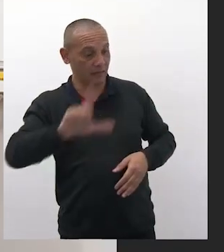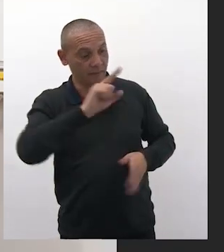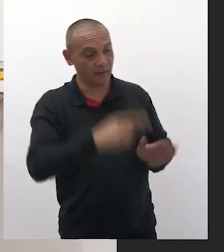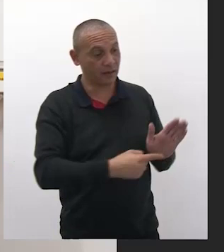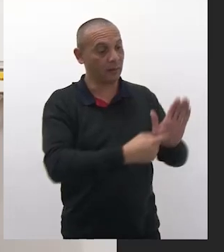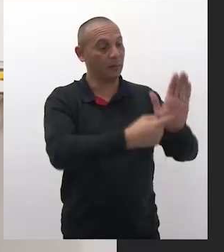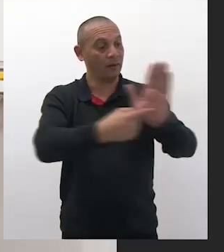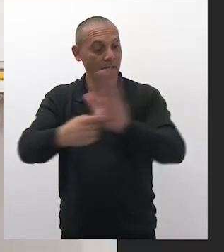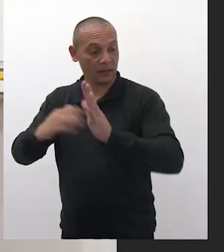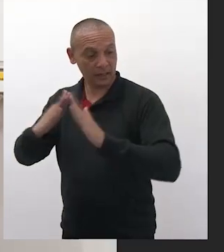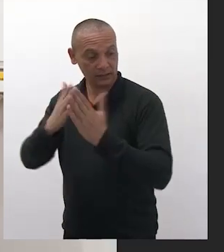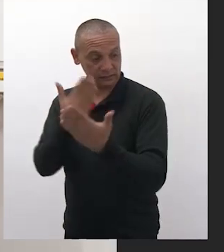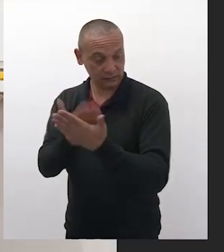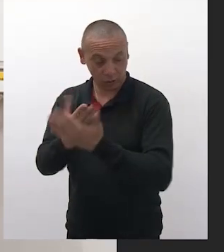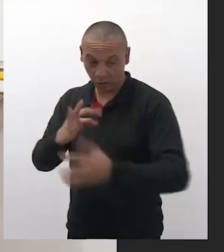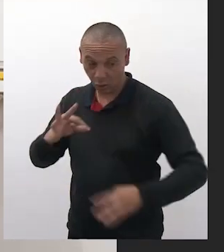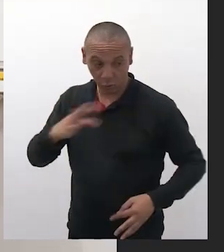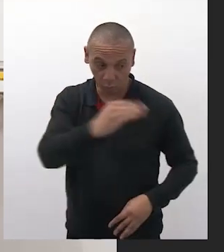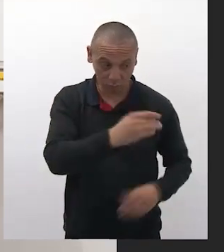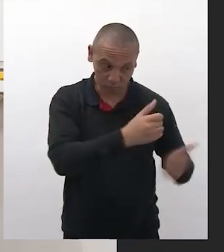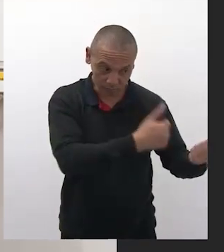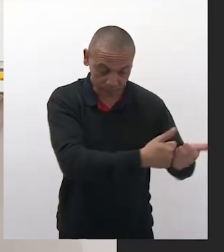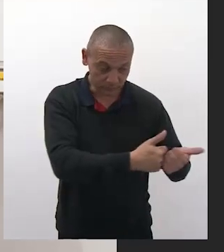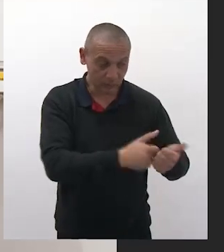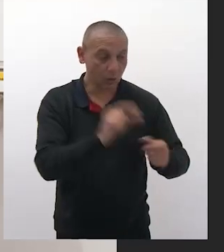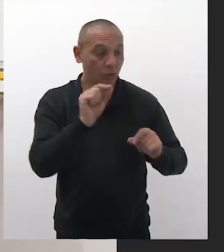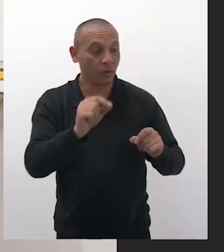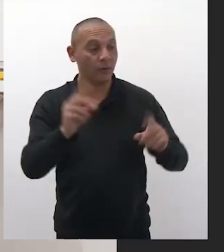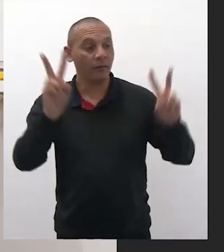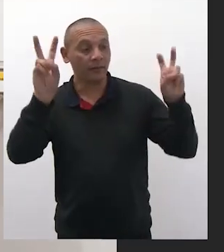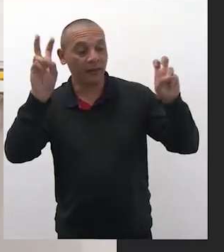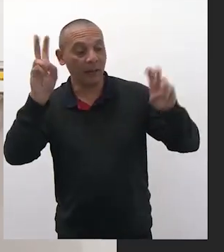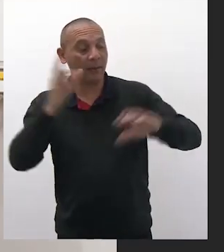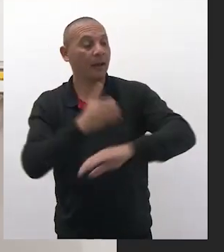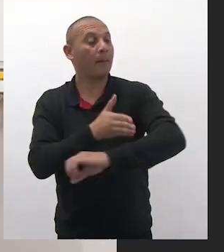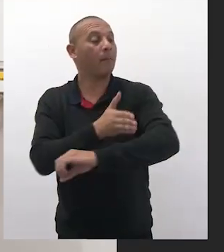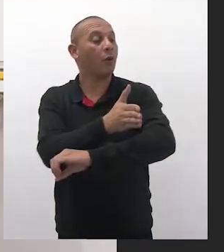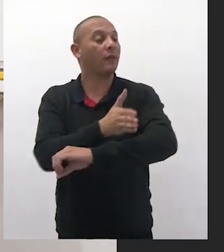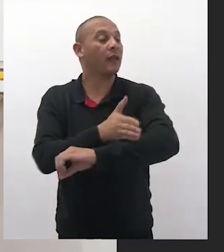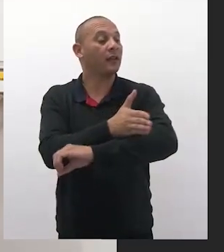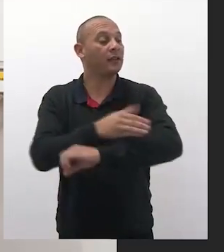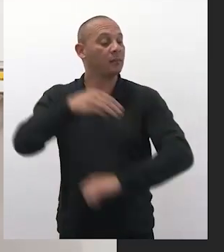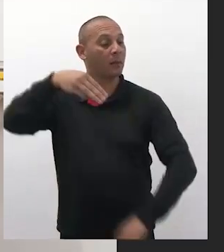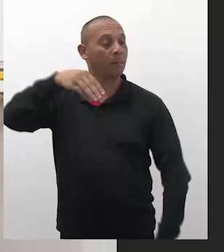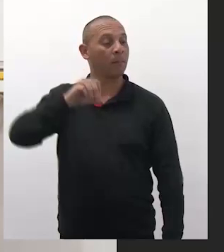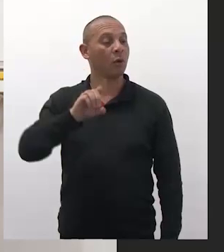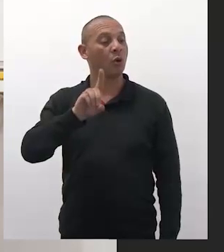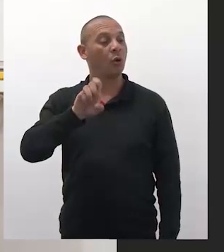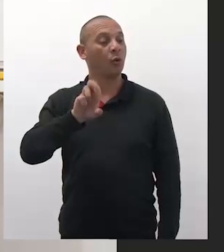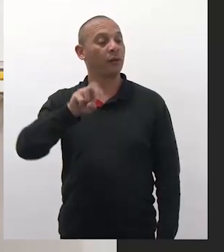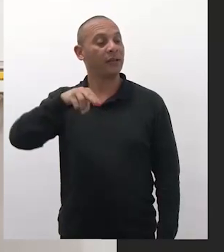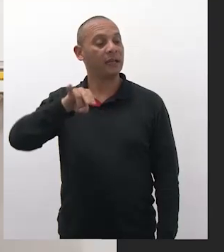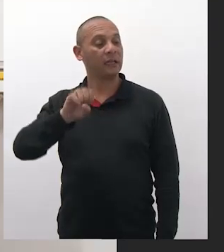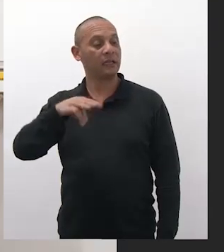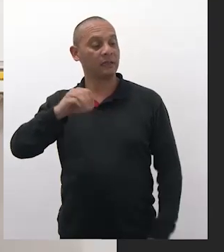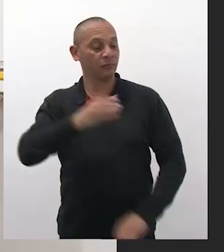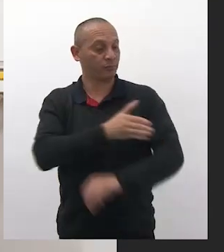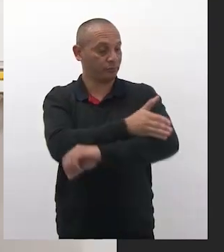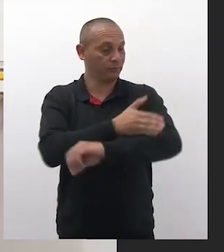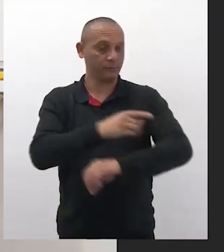para a escola toda sobre o modernismo, porque era o assunto que eu tinha que tratar